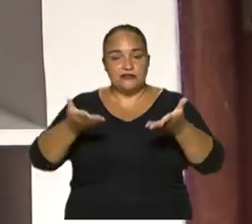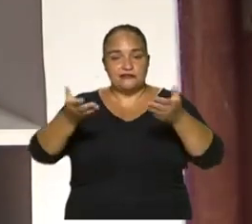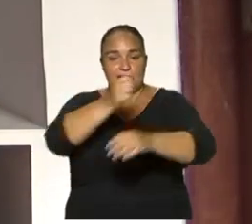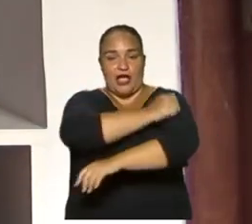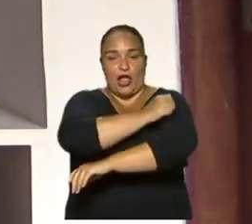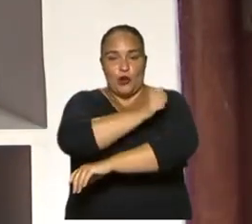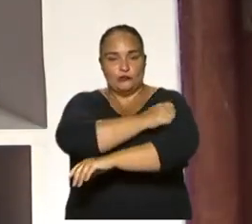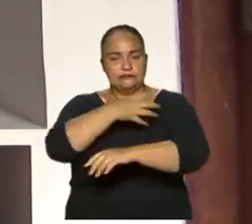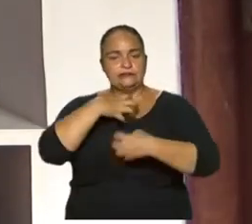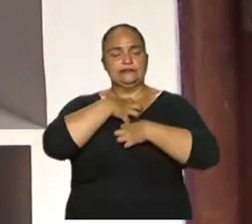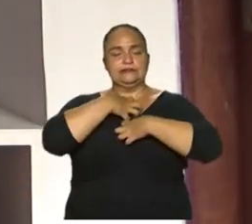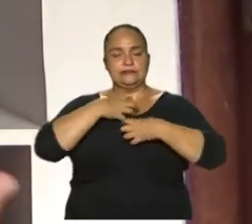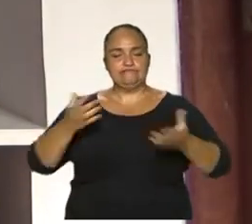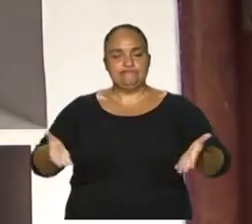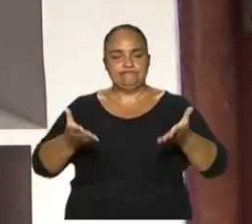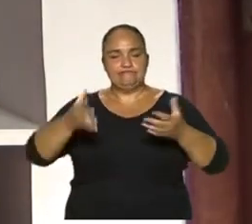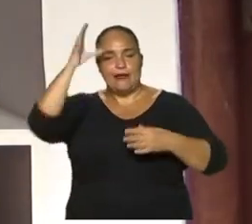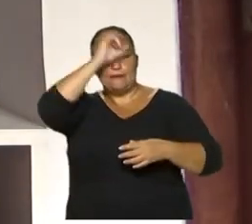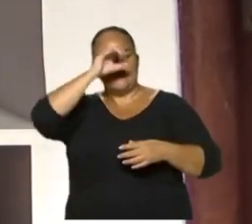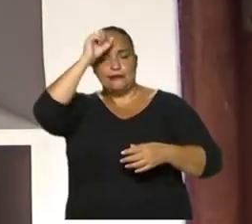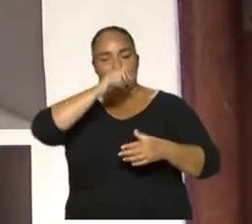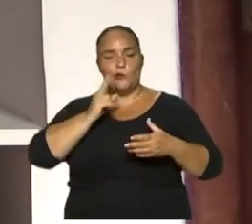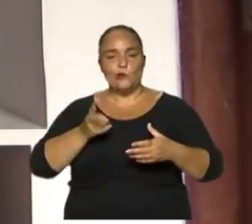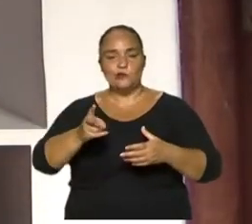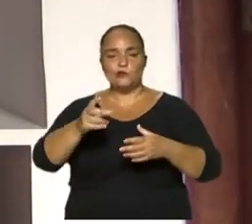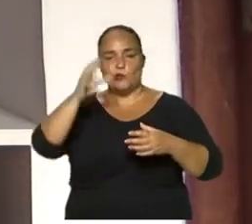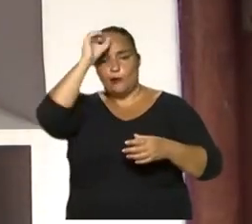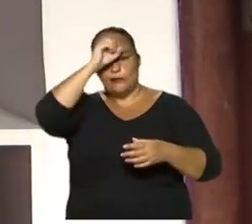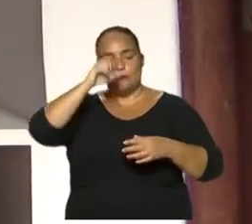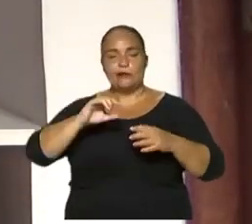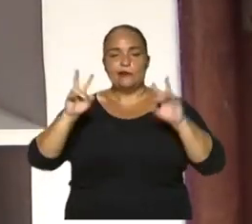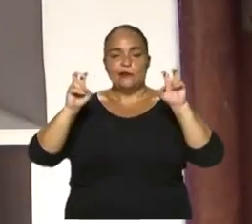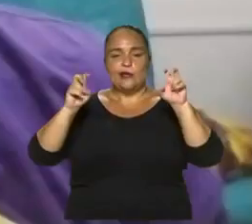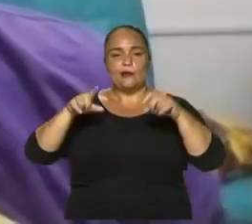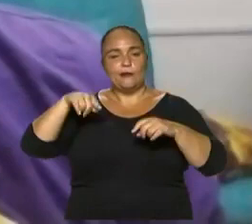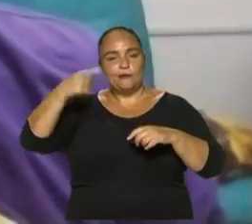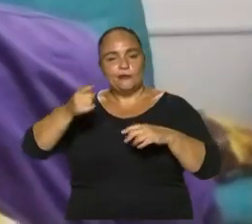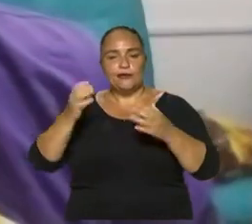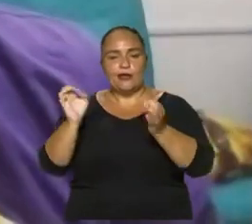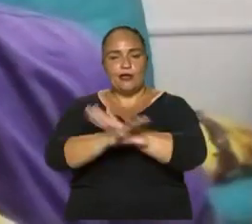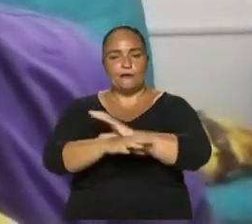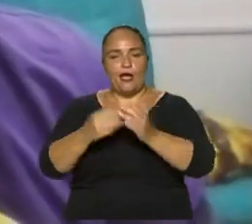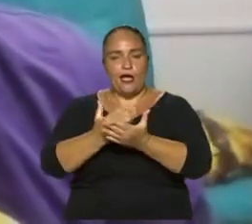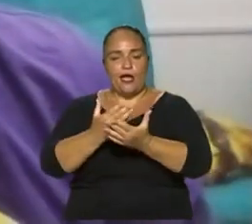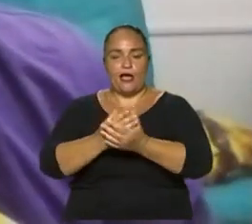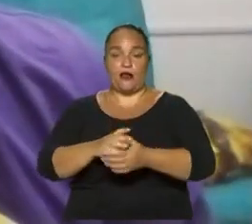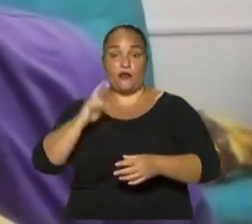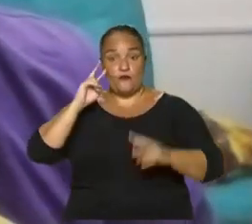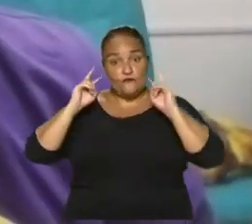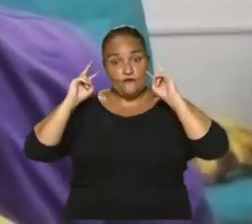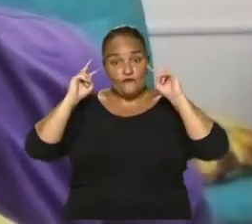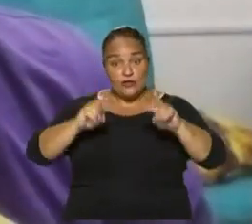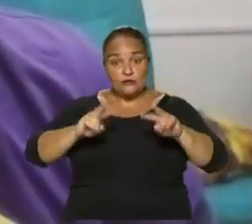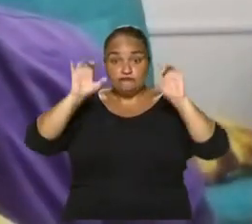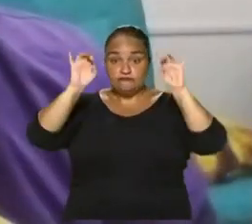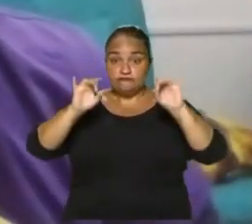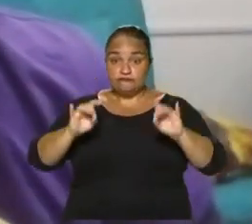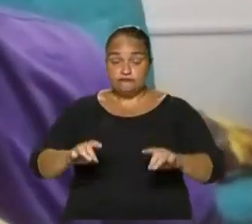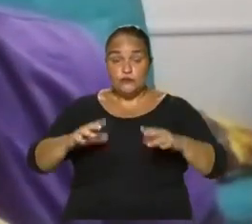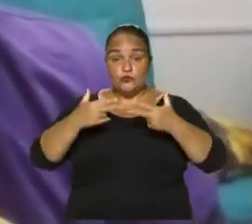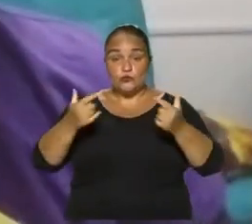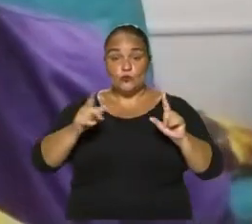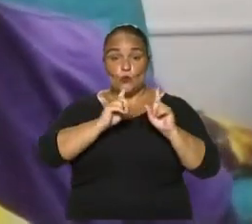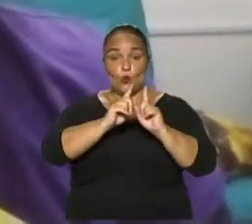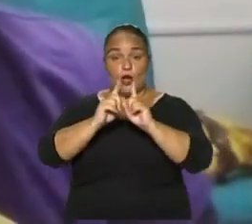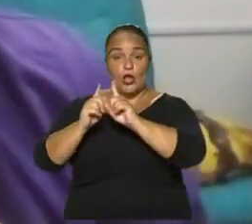sentem mais motivados para aprender, para continuar aprendendo o tema depois que a aula termina. Eu vejo especificamente a questão dos